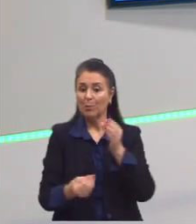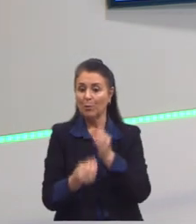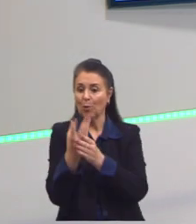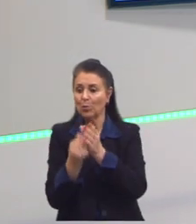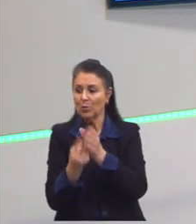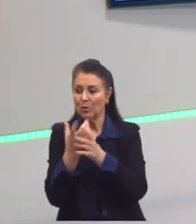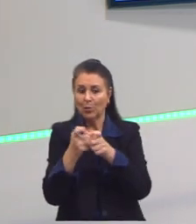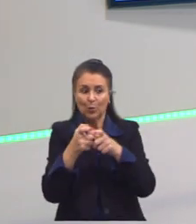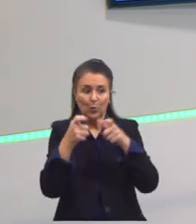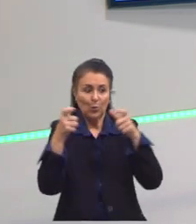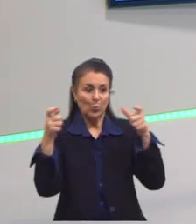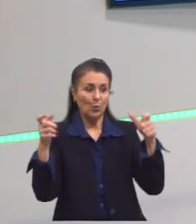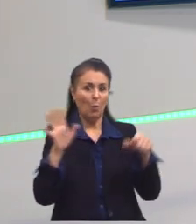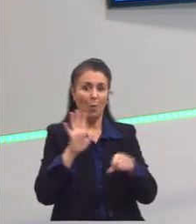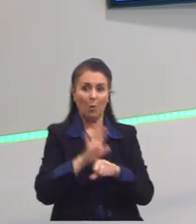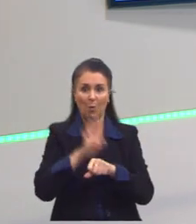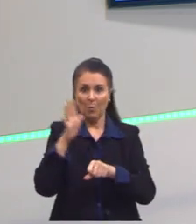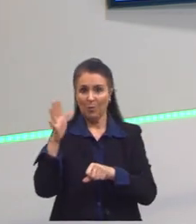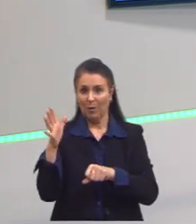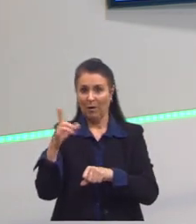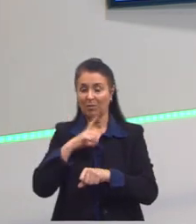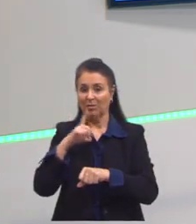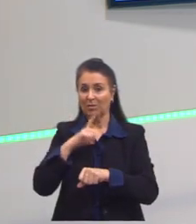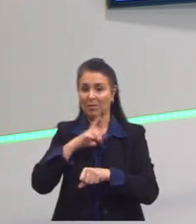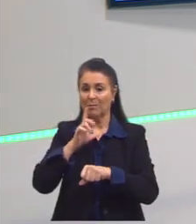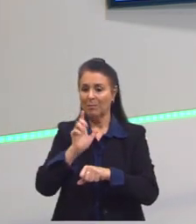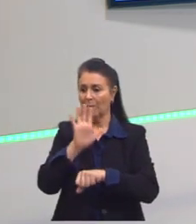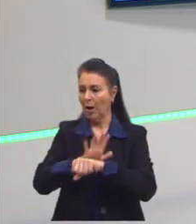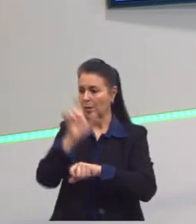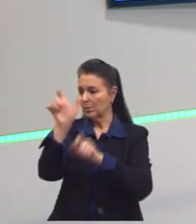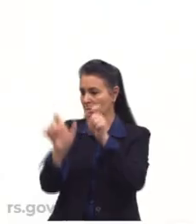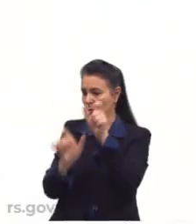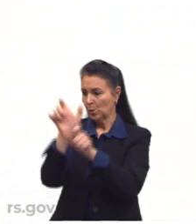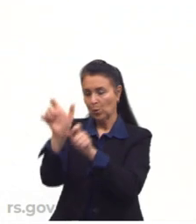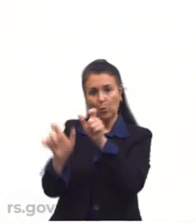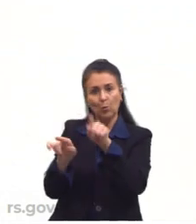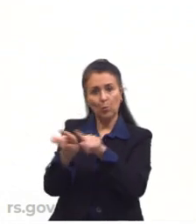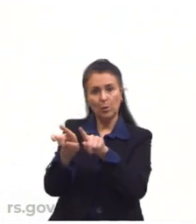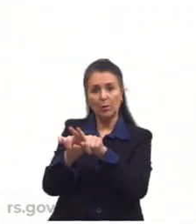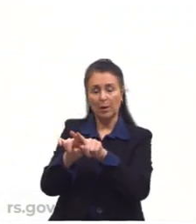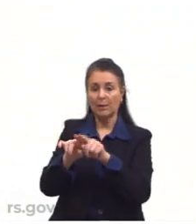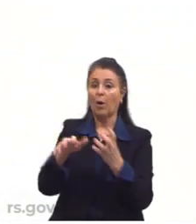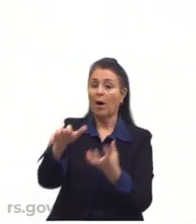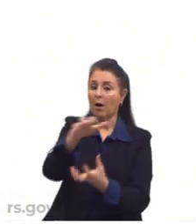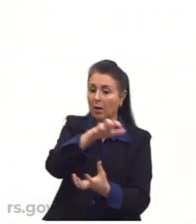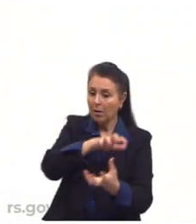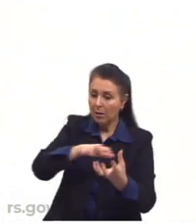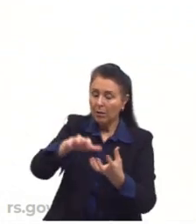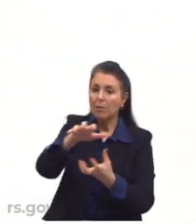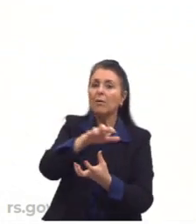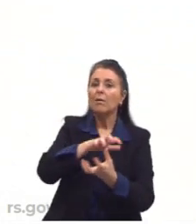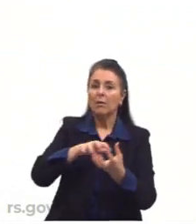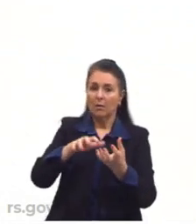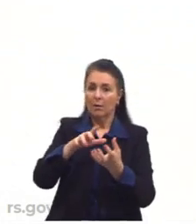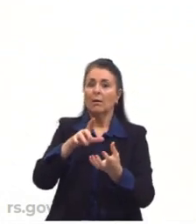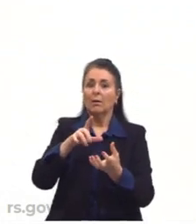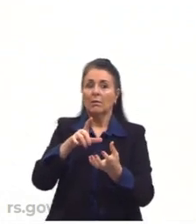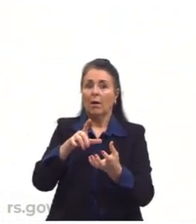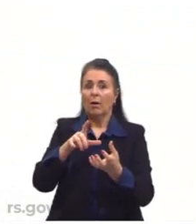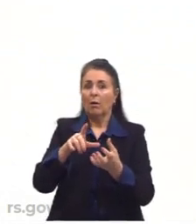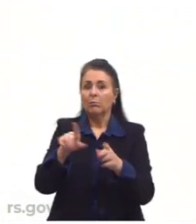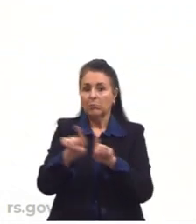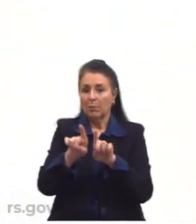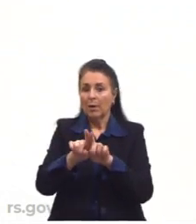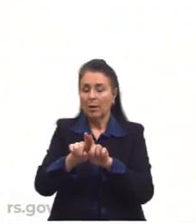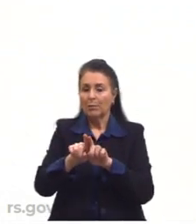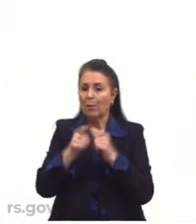vai produzir Mais Alimentos certo então se tu tem mais pessoas e essa revolução traz Mais Alimentos mas